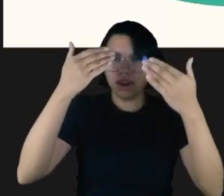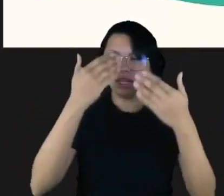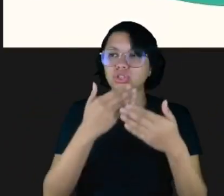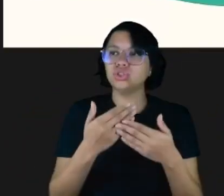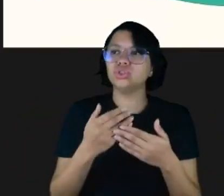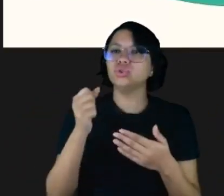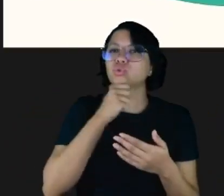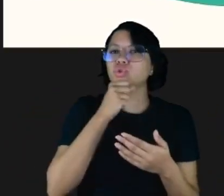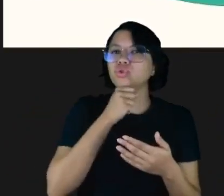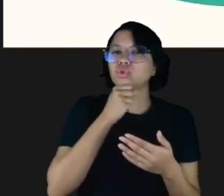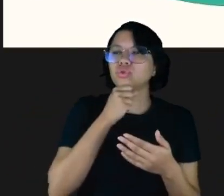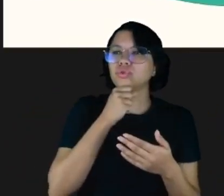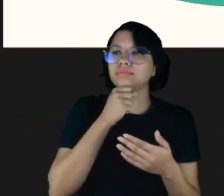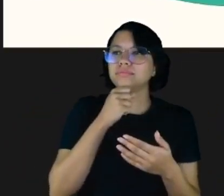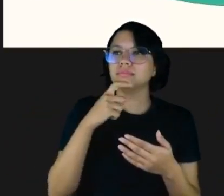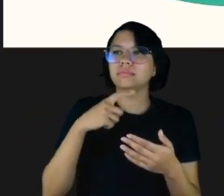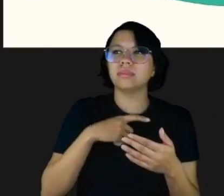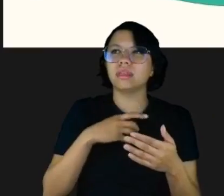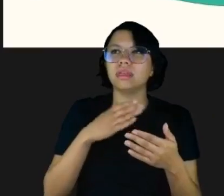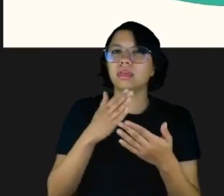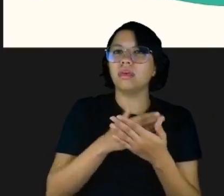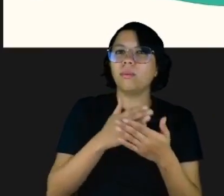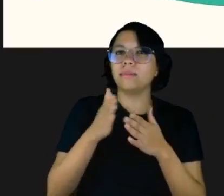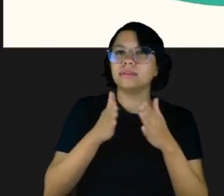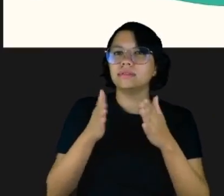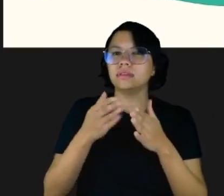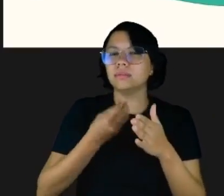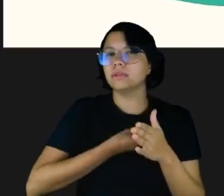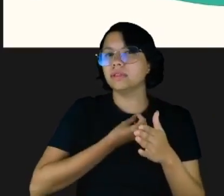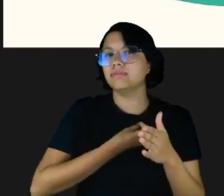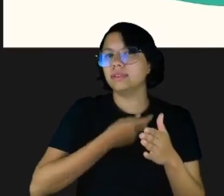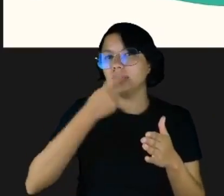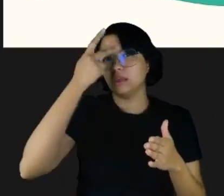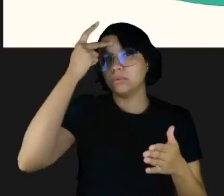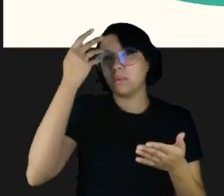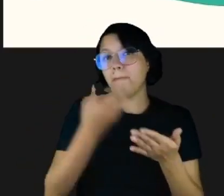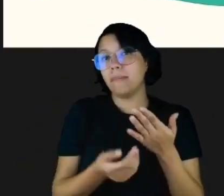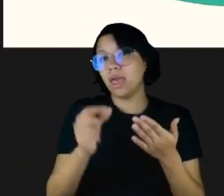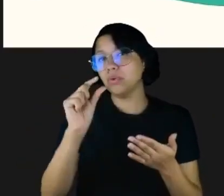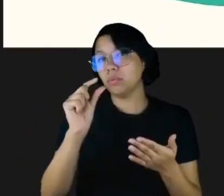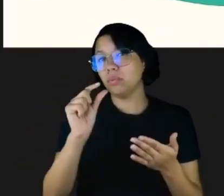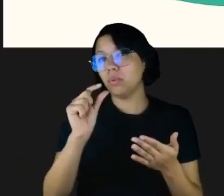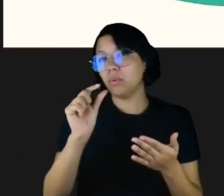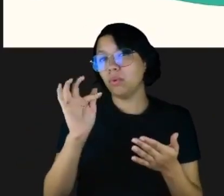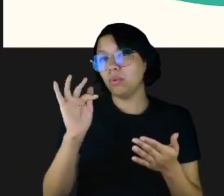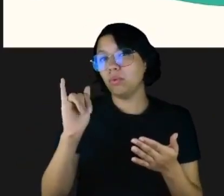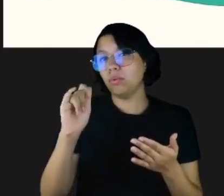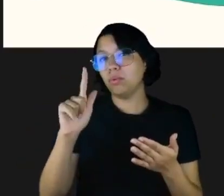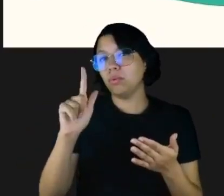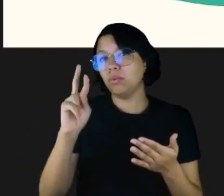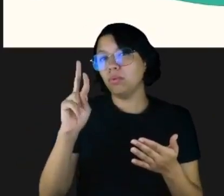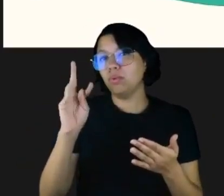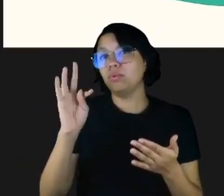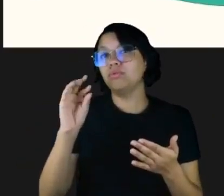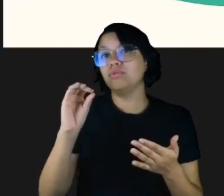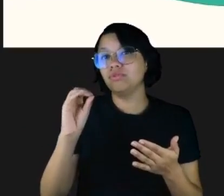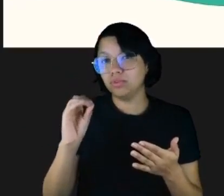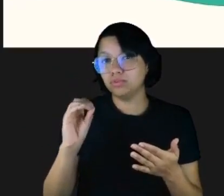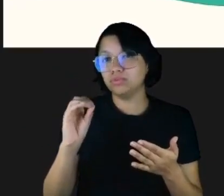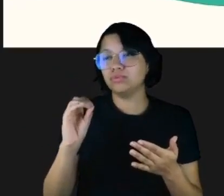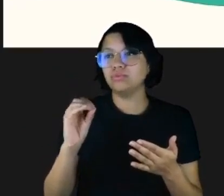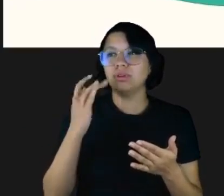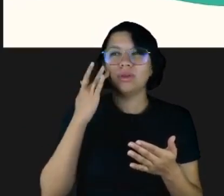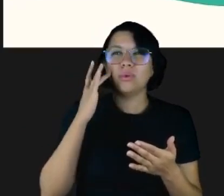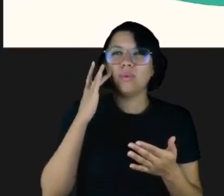nota que chega algumas épocas da vida que a pessoa perde um pouco o filtro, né? E isso daí eu acho